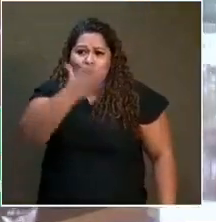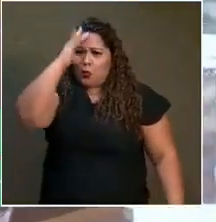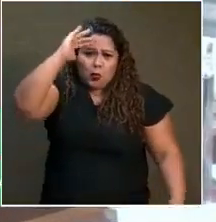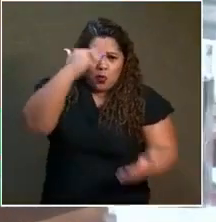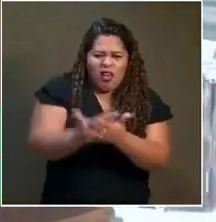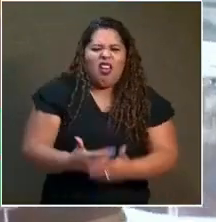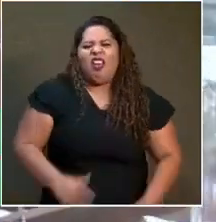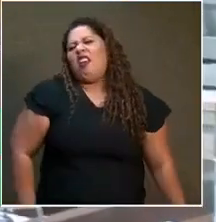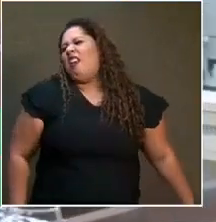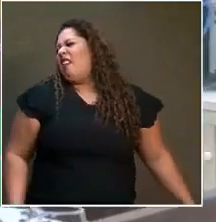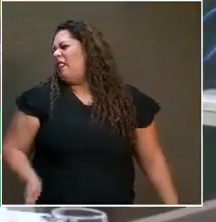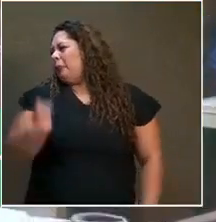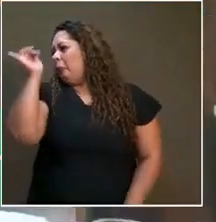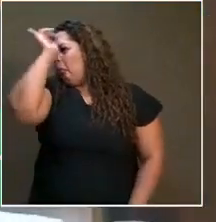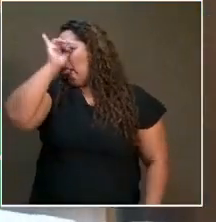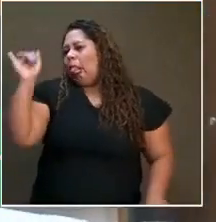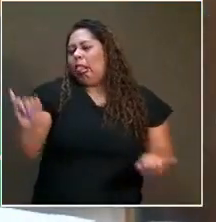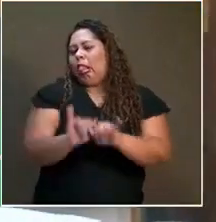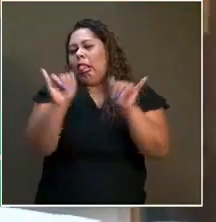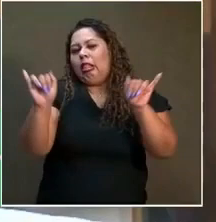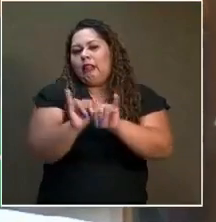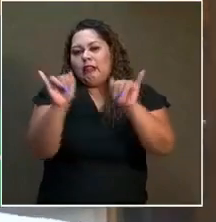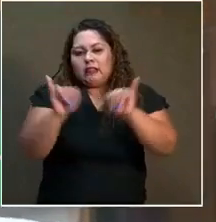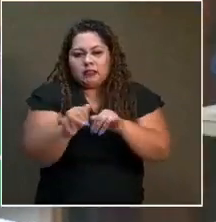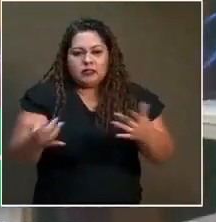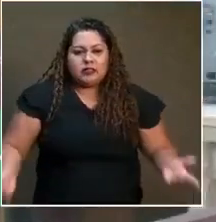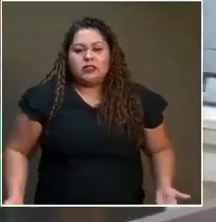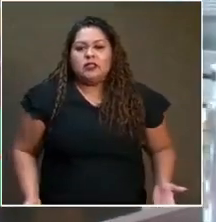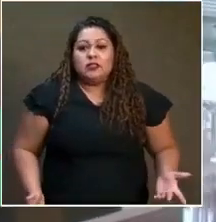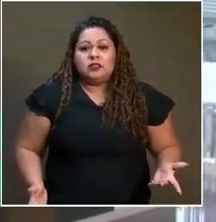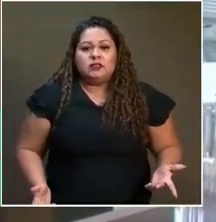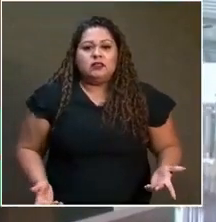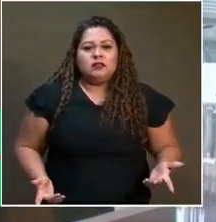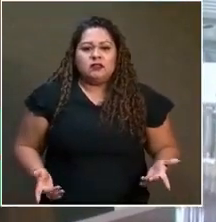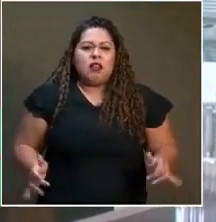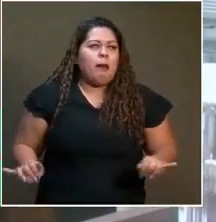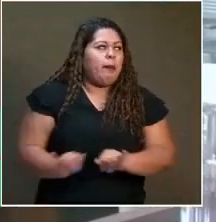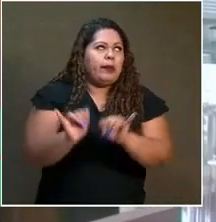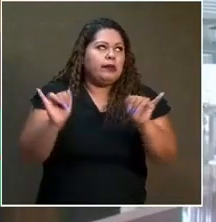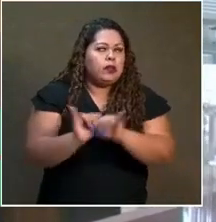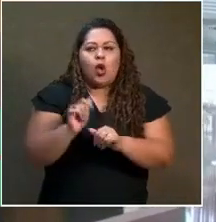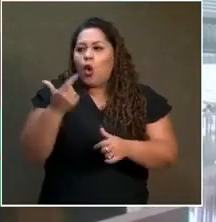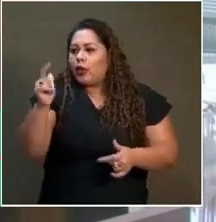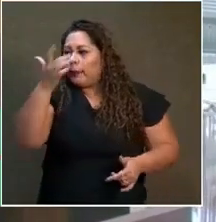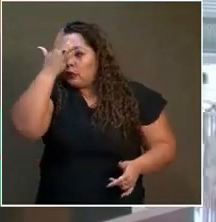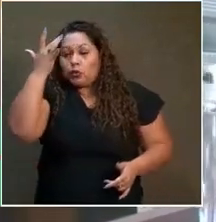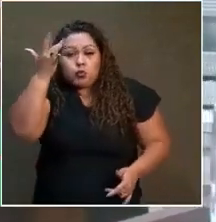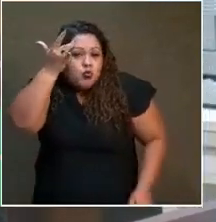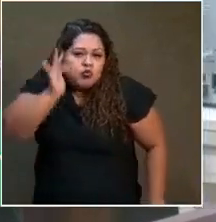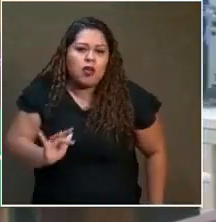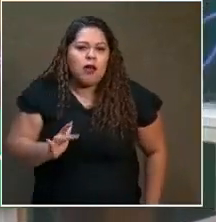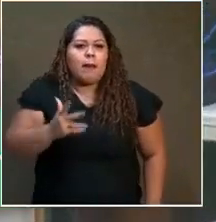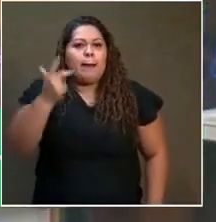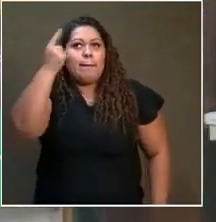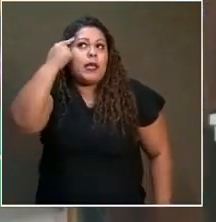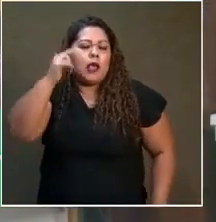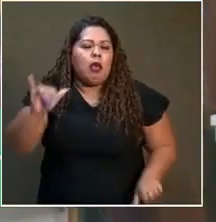É frescura. A pessoa está com a cabeça a mil, mas é frescura para quem está fora.